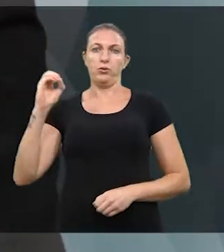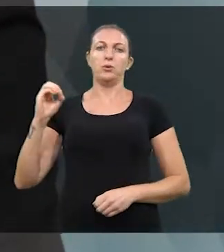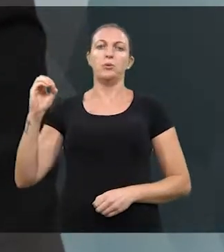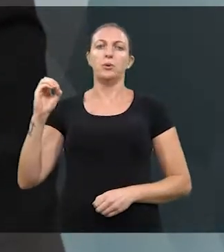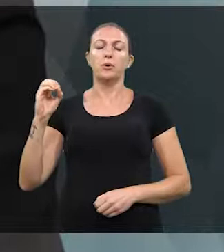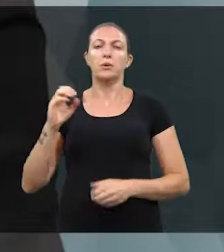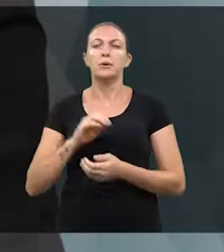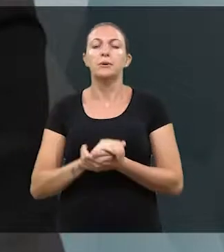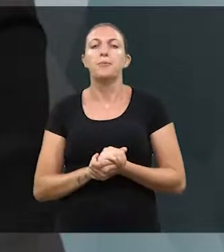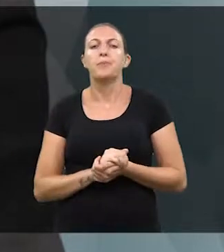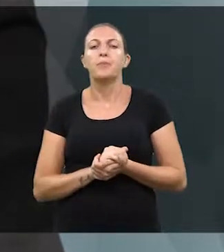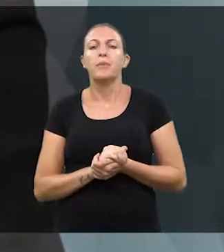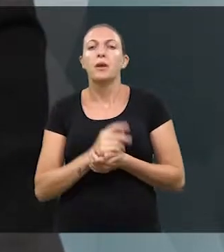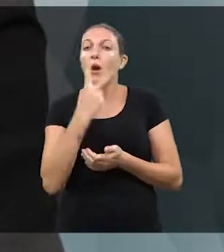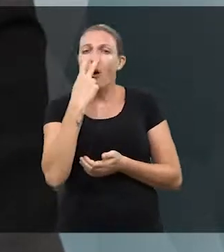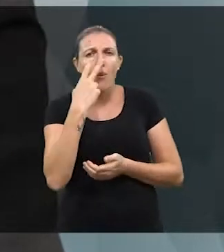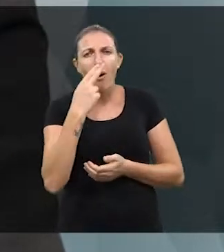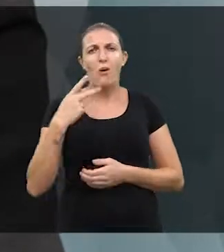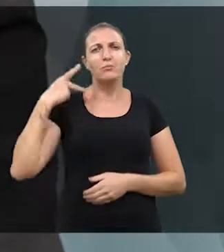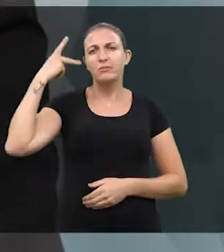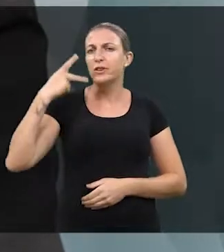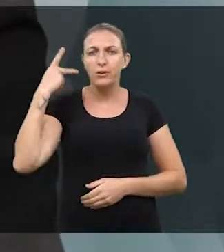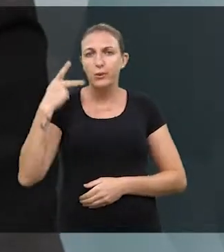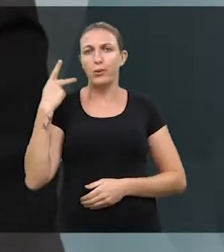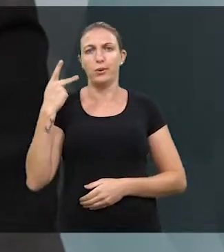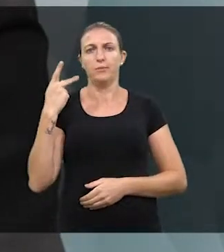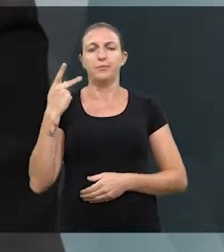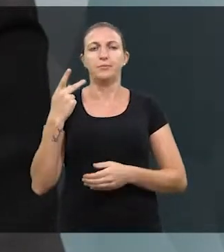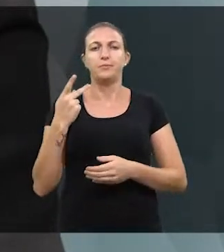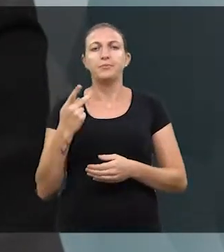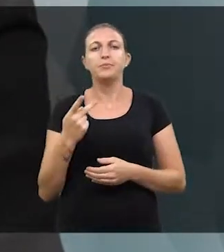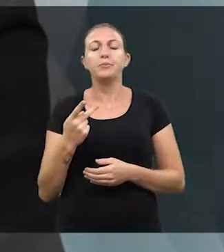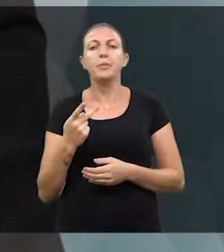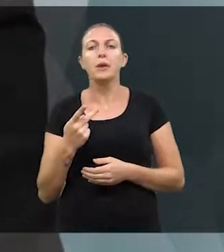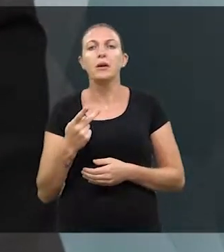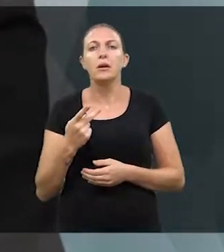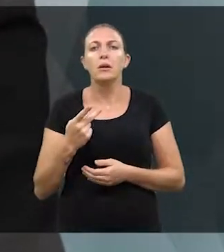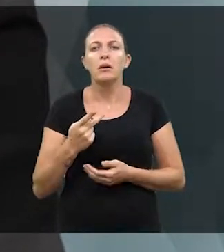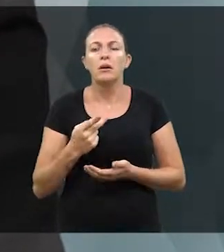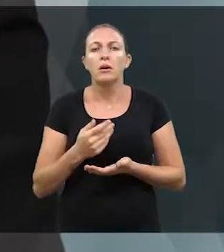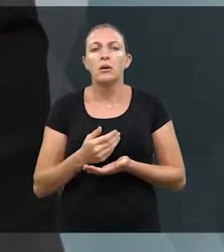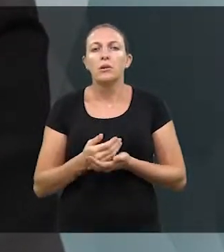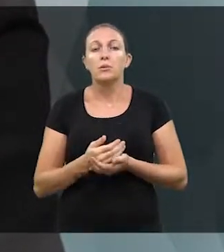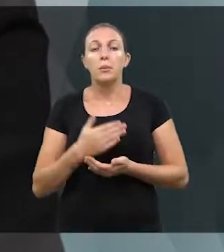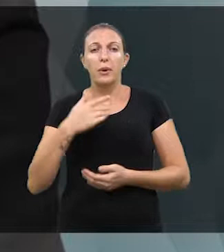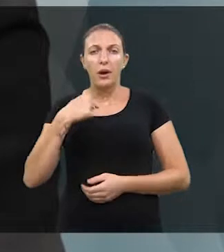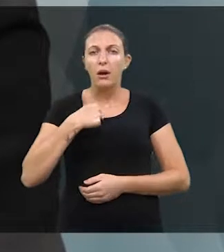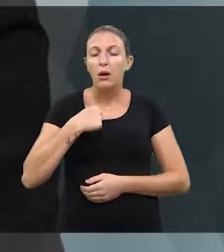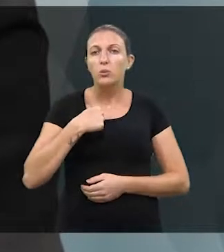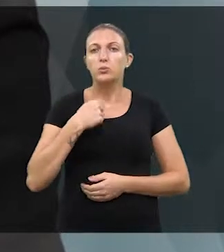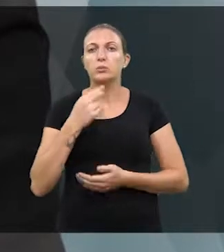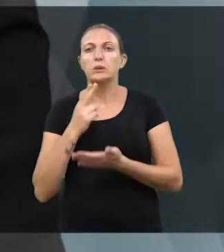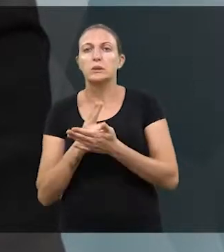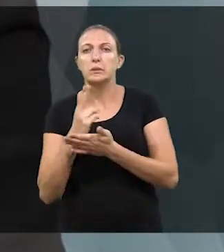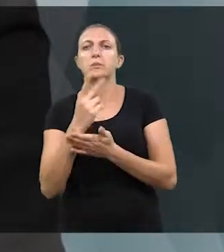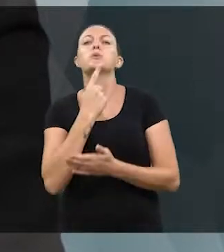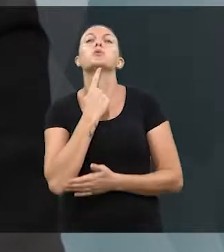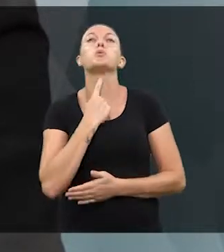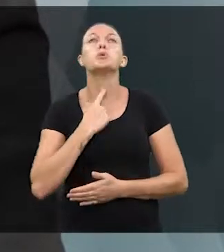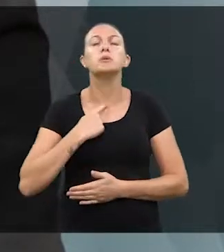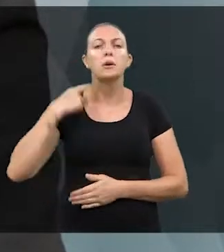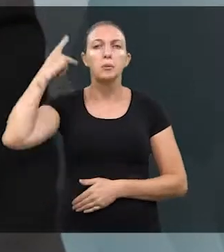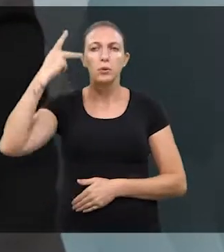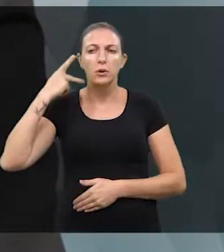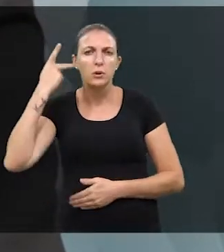né e na e como vereador eu faço a mesma avaliação por mais que a gente no meu caso eu sempre gostei de política eu estudei